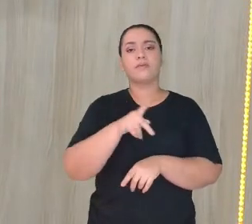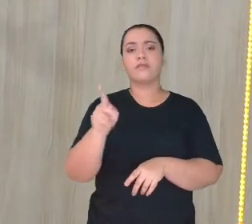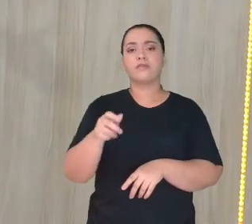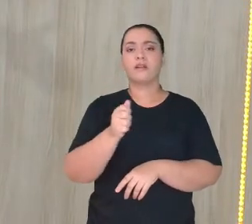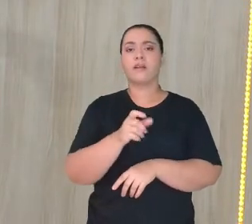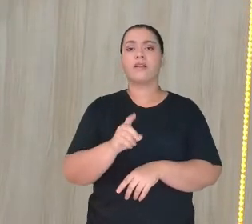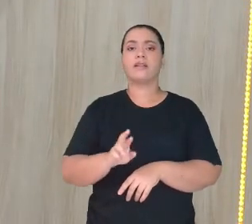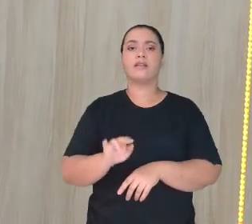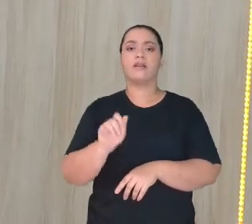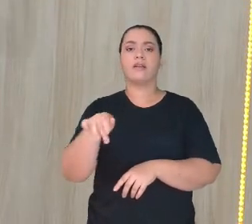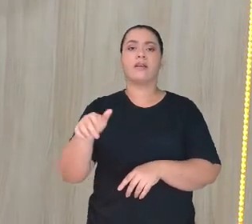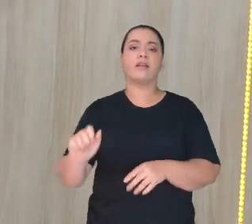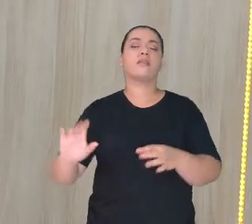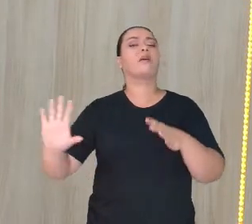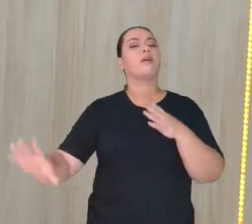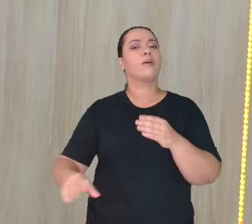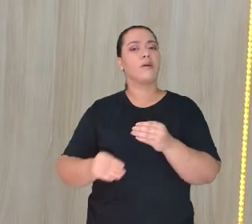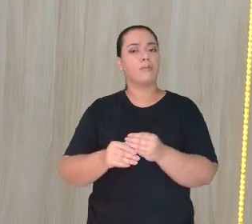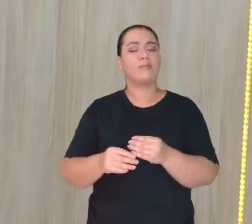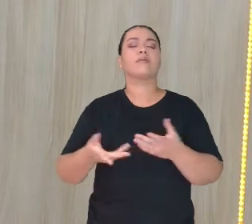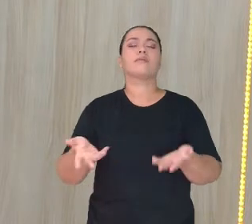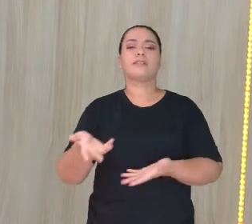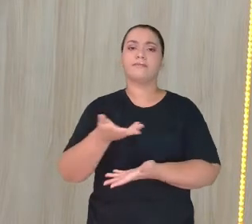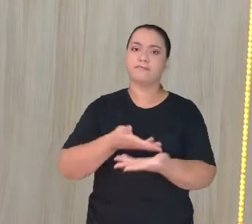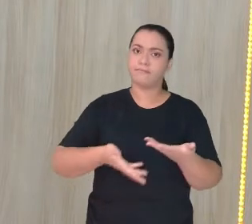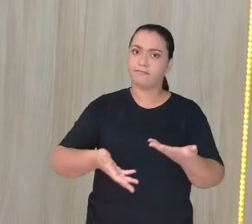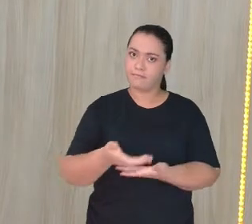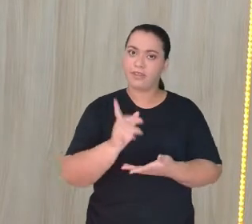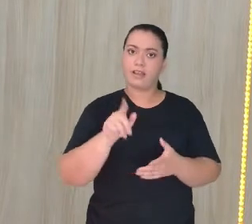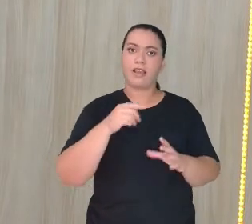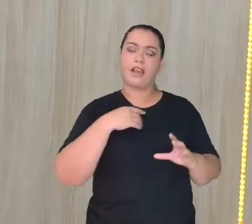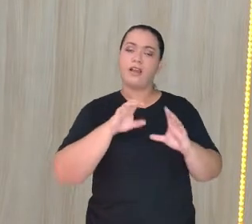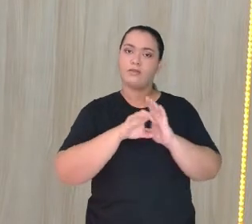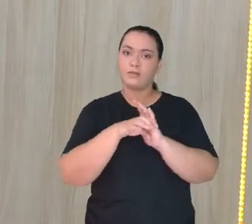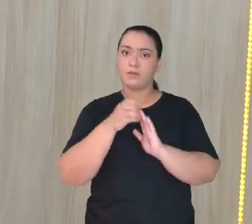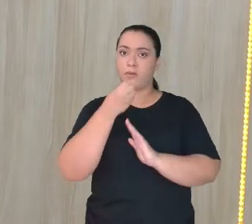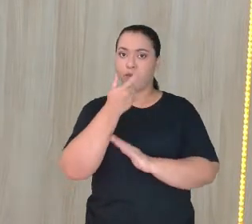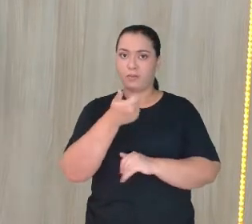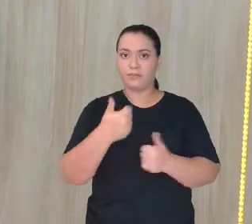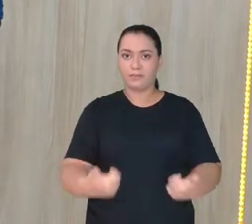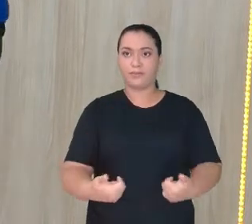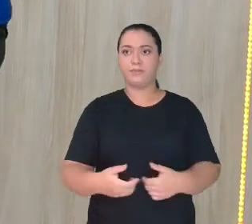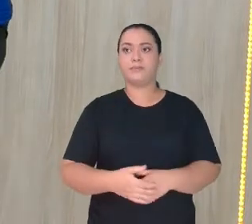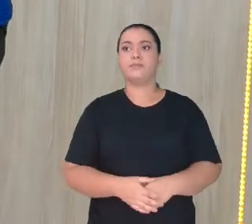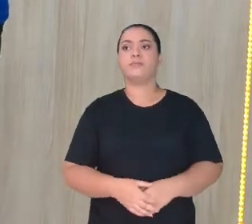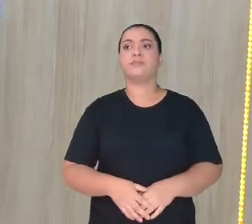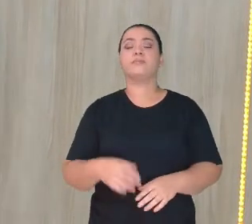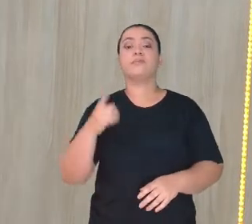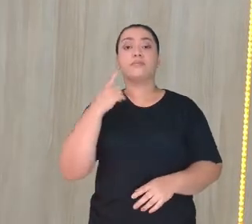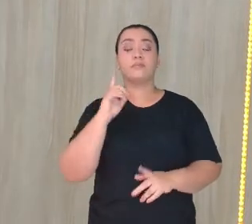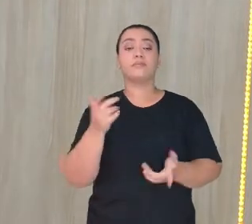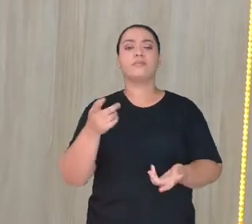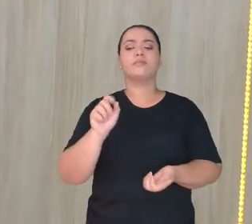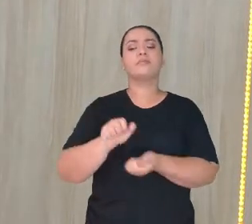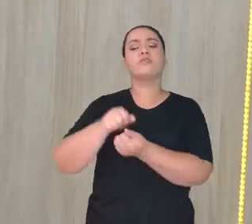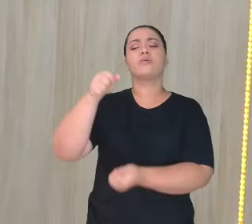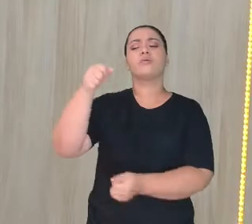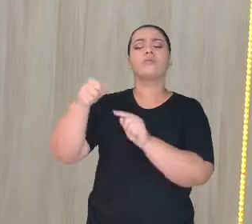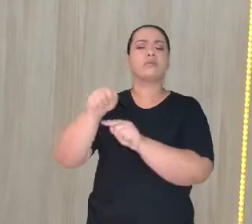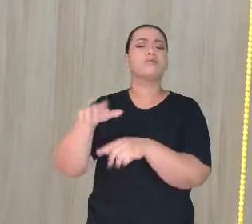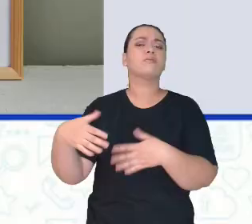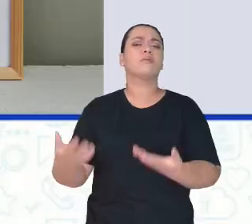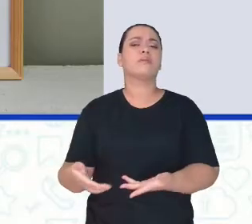seu conhecimento, e aí a gente constrói um conceitozinho massa, tá? Ó, o cartaz, ele faz o quê?